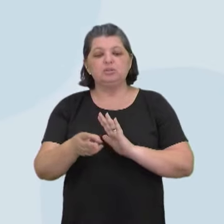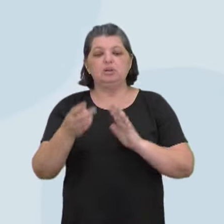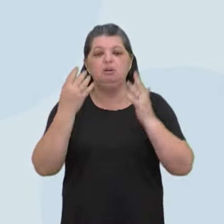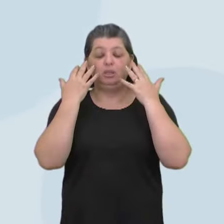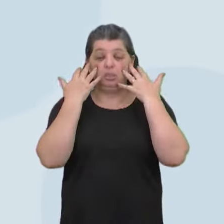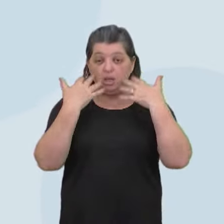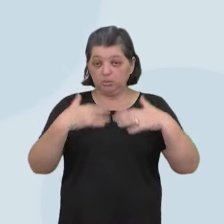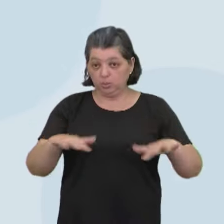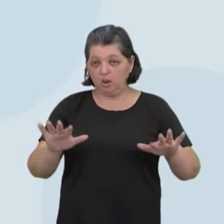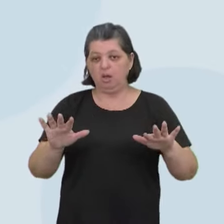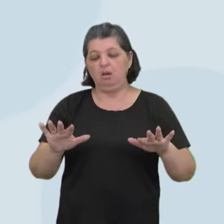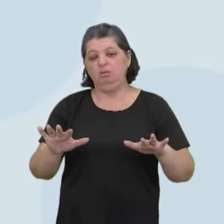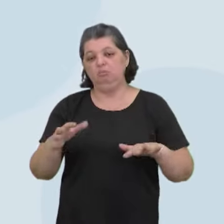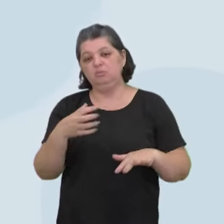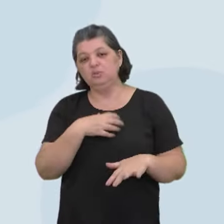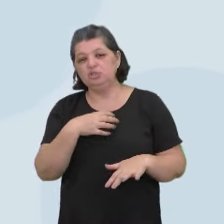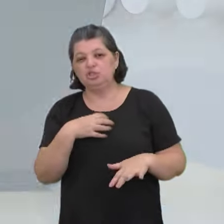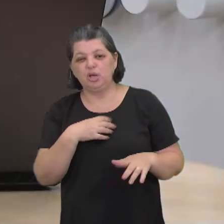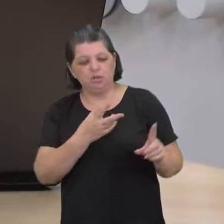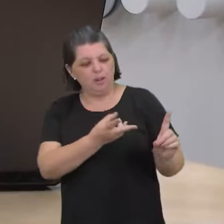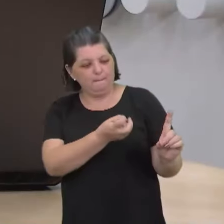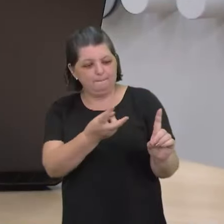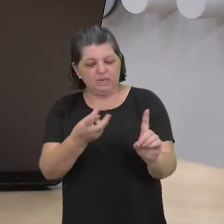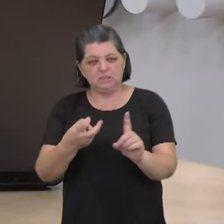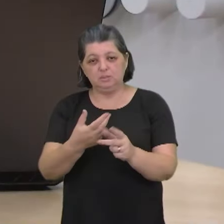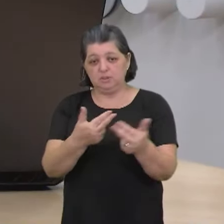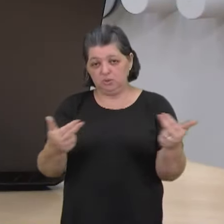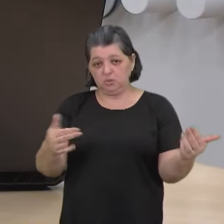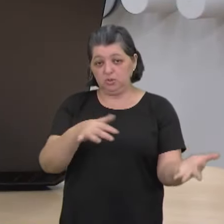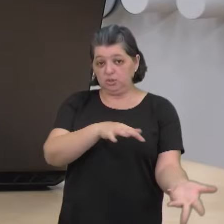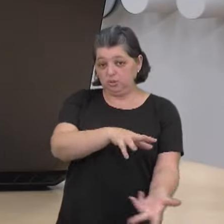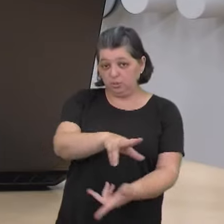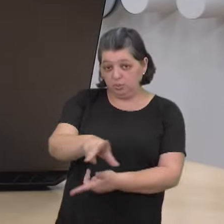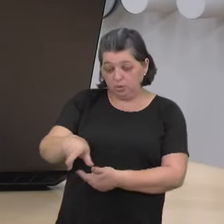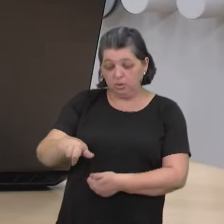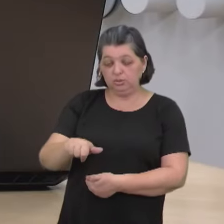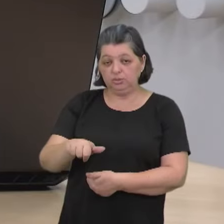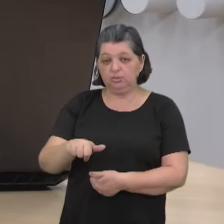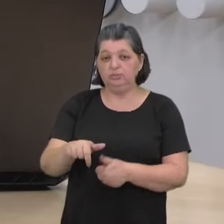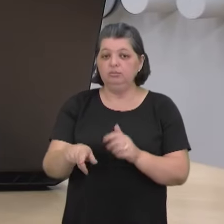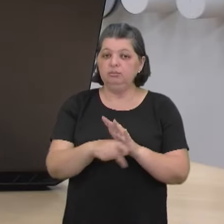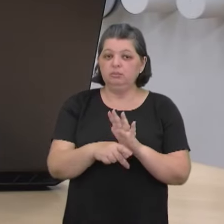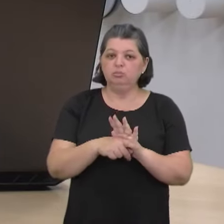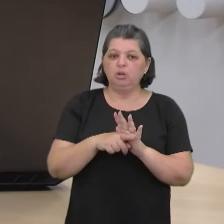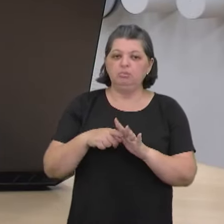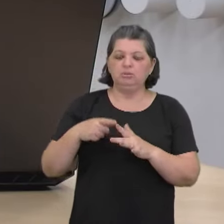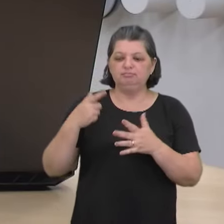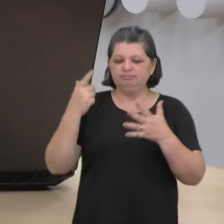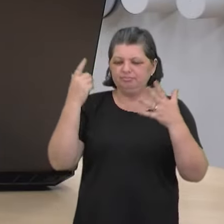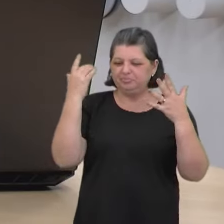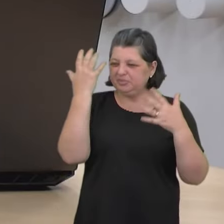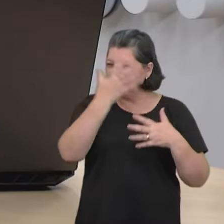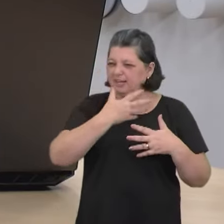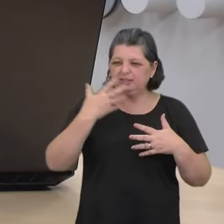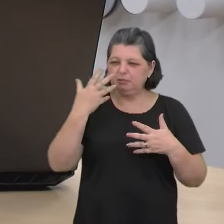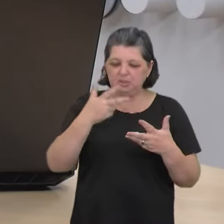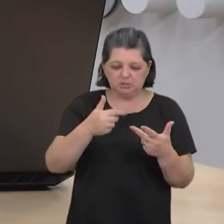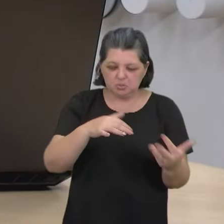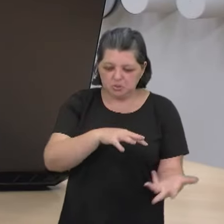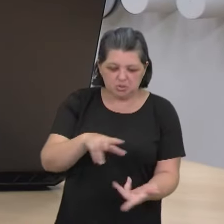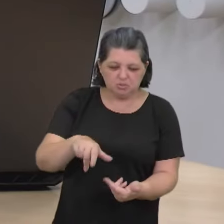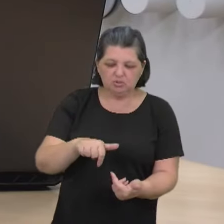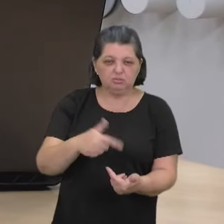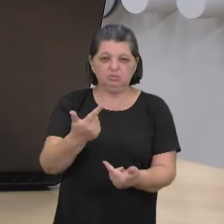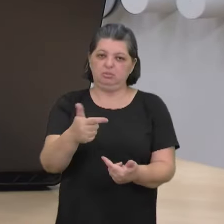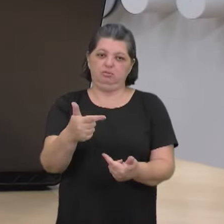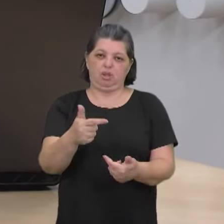uma certa forma de encarar o mundo que tem o seu berço no desencantamento do mundo.